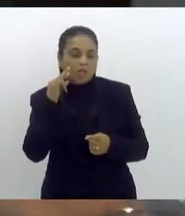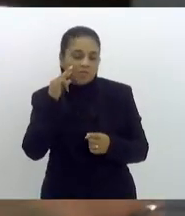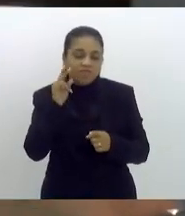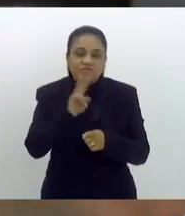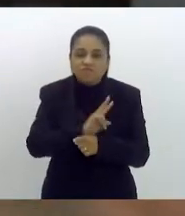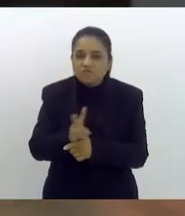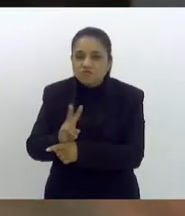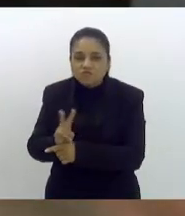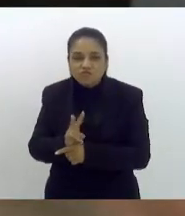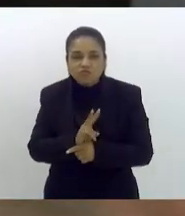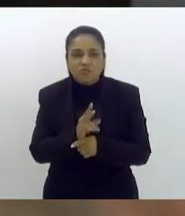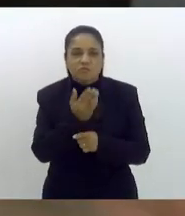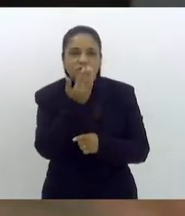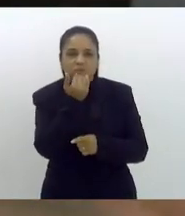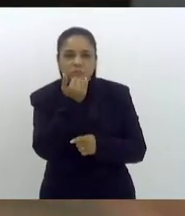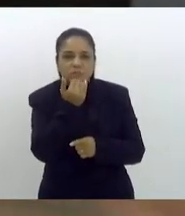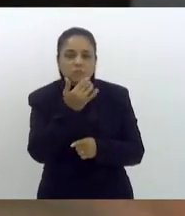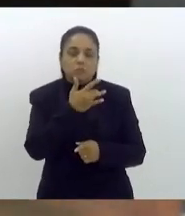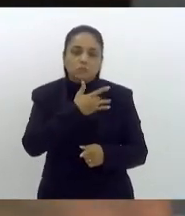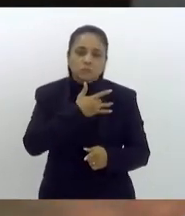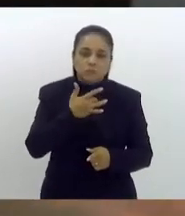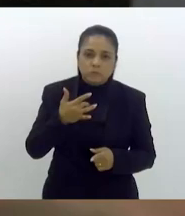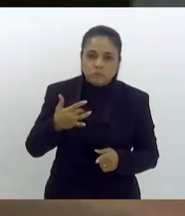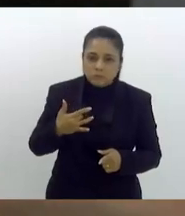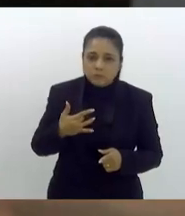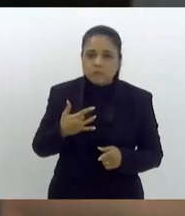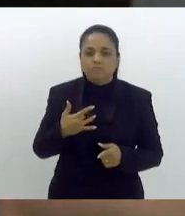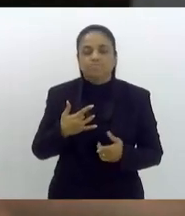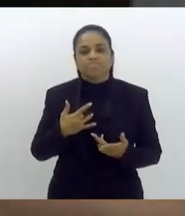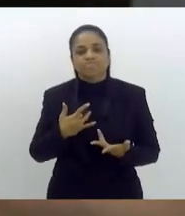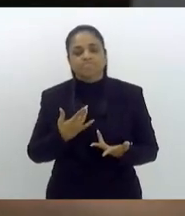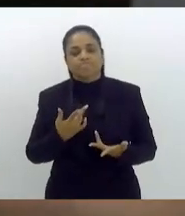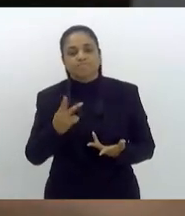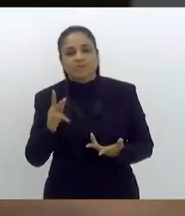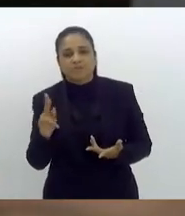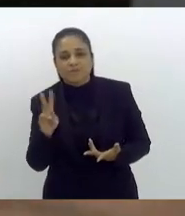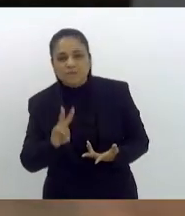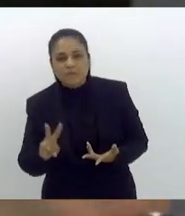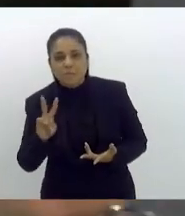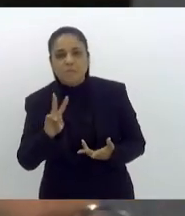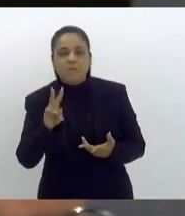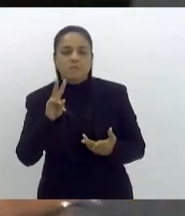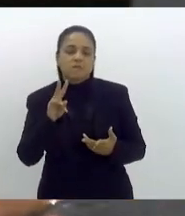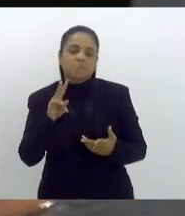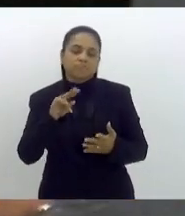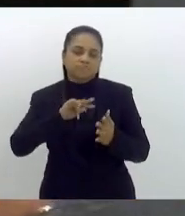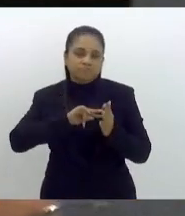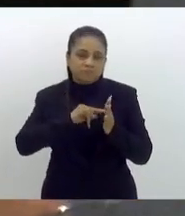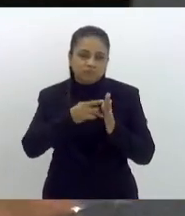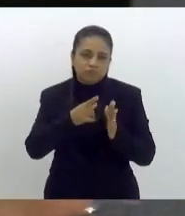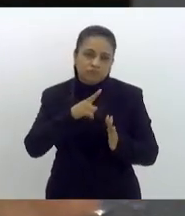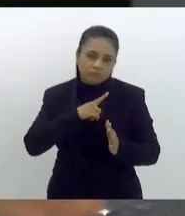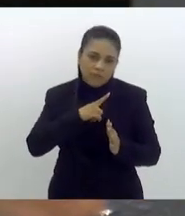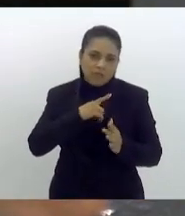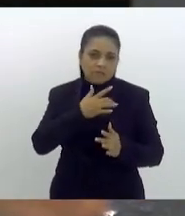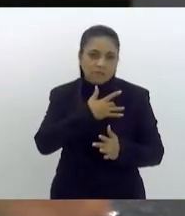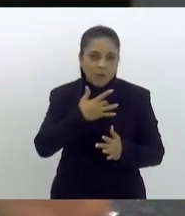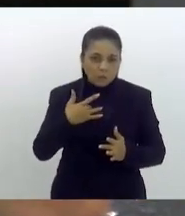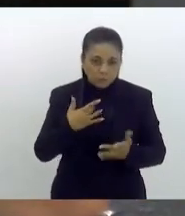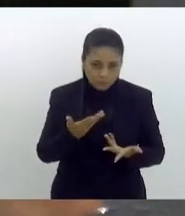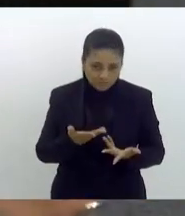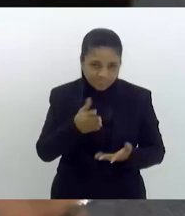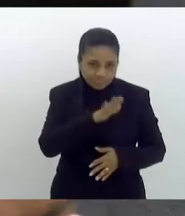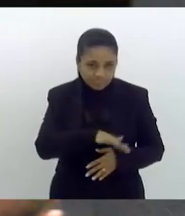essa alimentação seja nutritiva e que faça sentido à saúde dessa criança e deixa adolescente então senhora presidenta